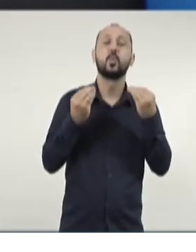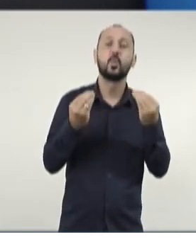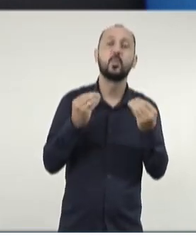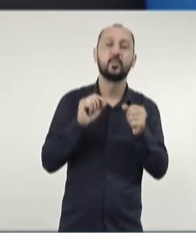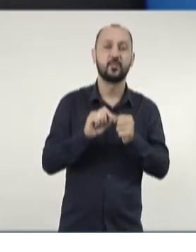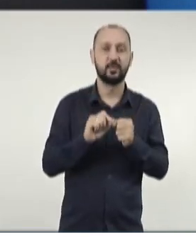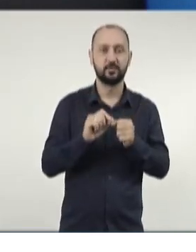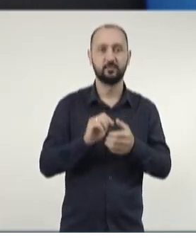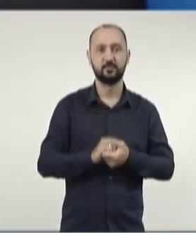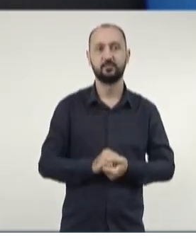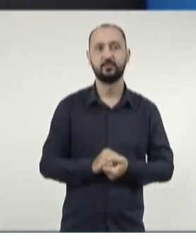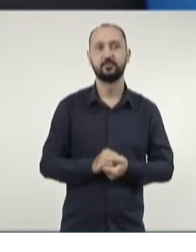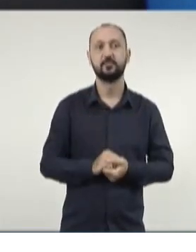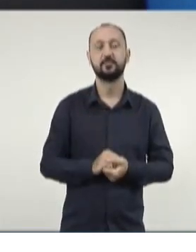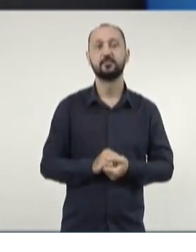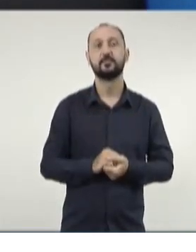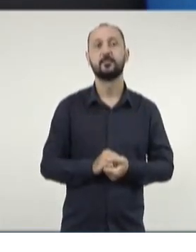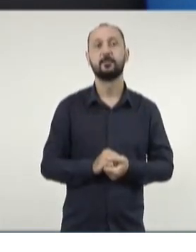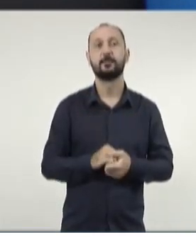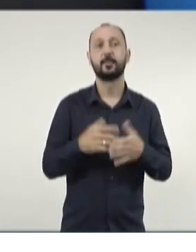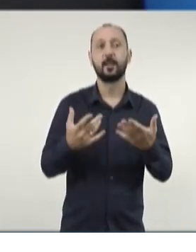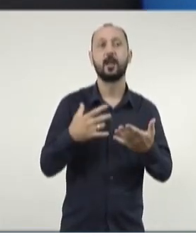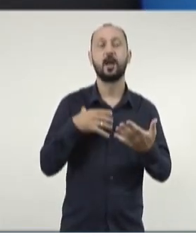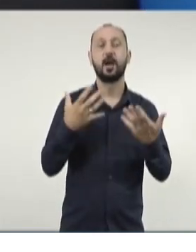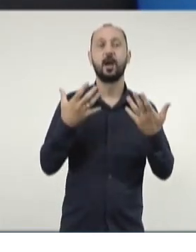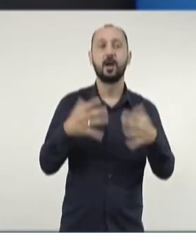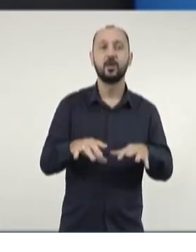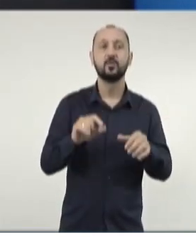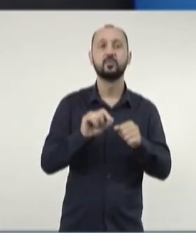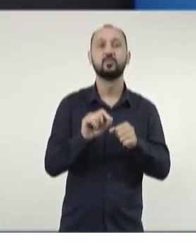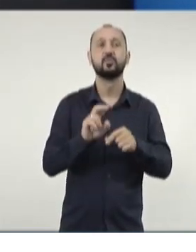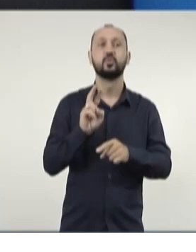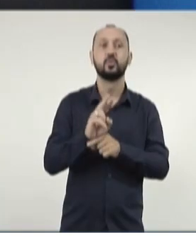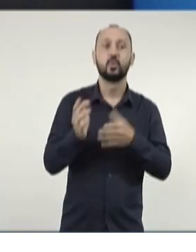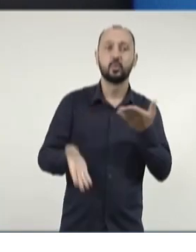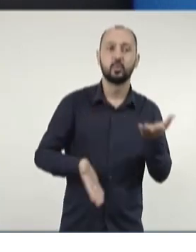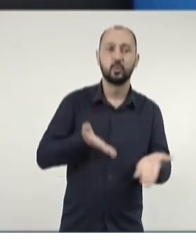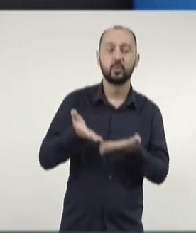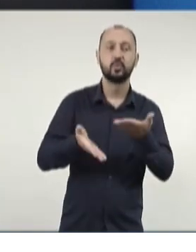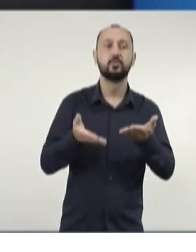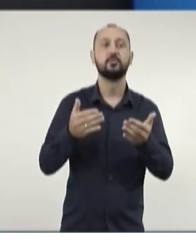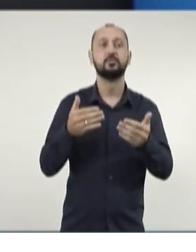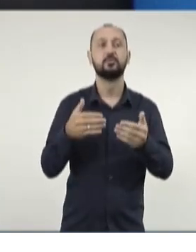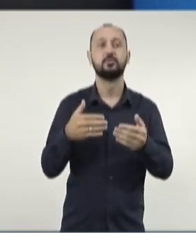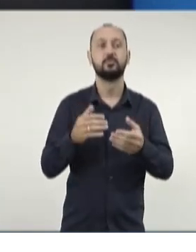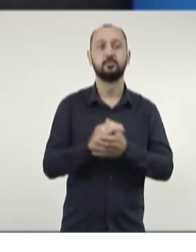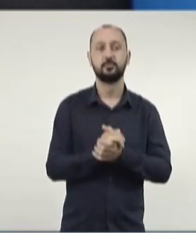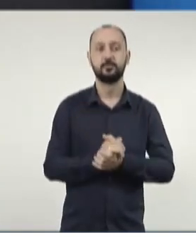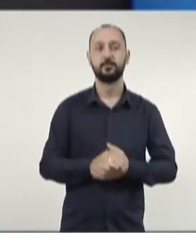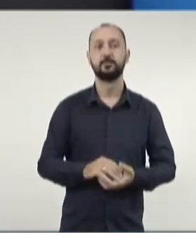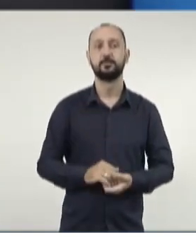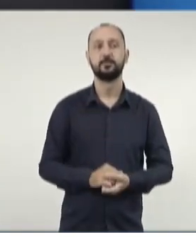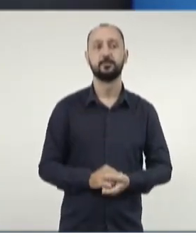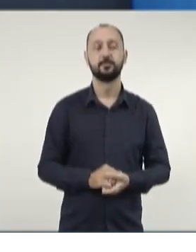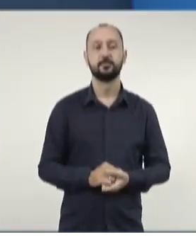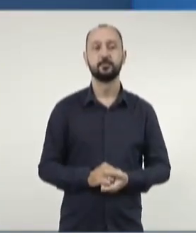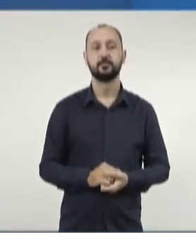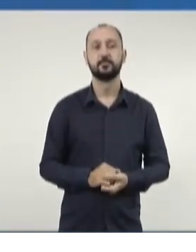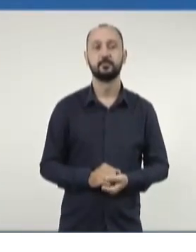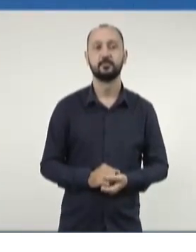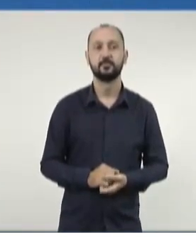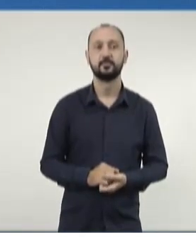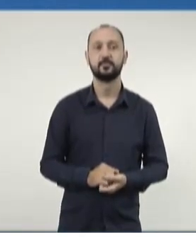fazer? Acho que ela quis dizer com relação à recusa, talvez, do tratamento, algum procedimento, né?